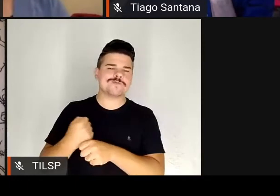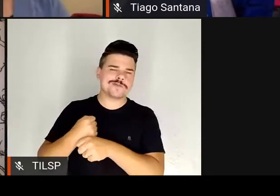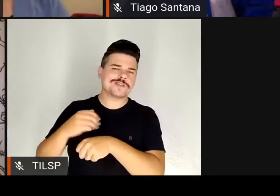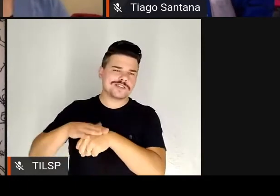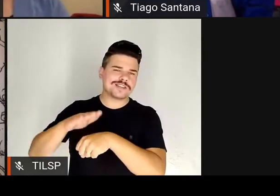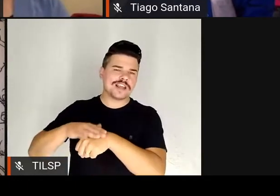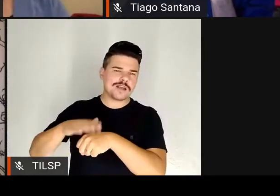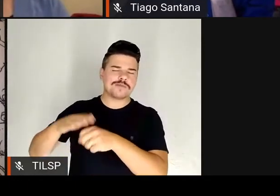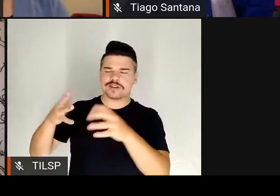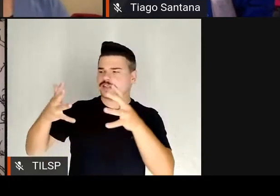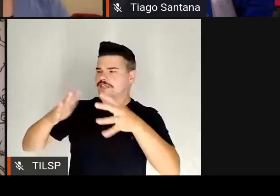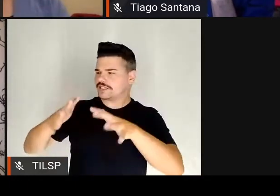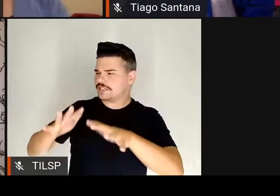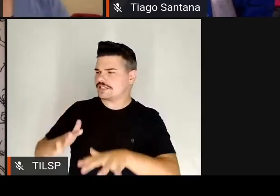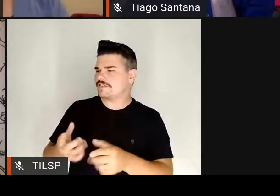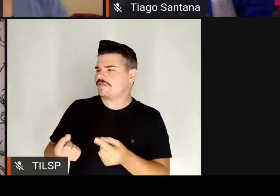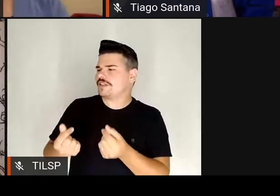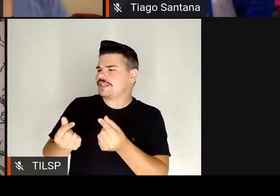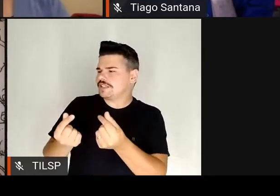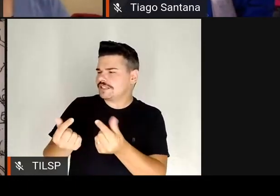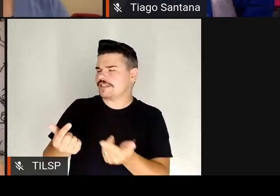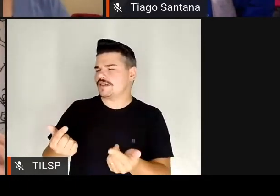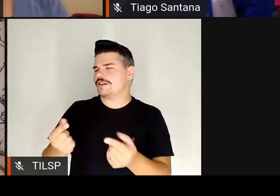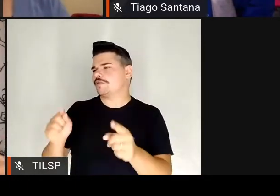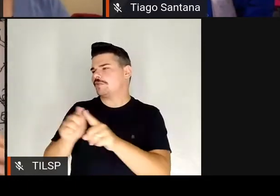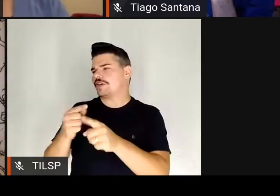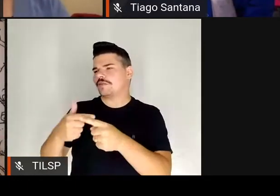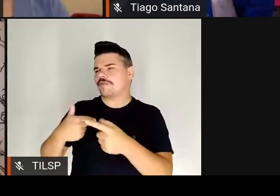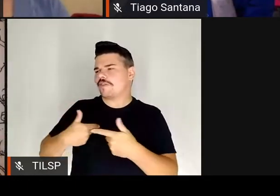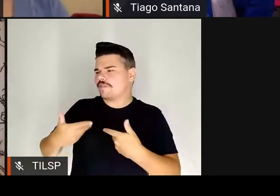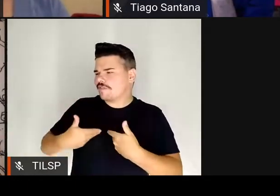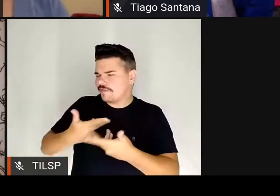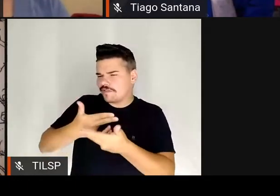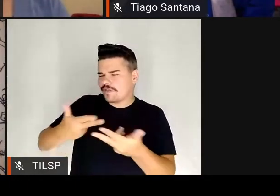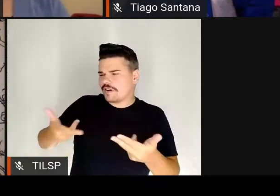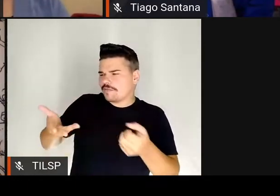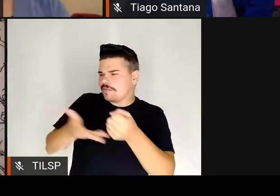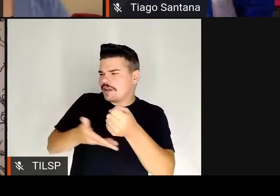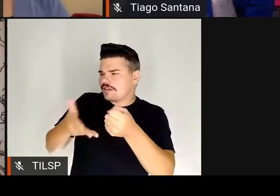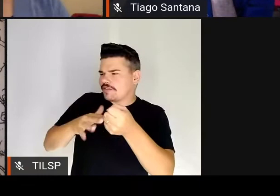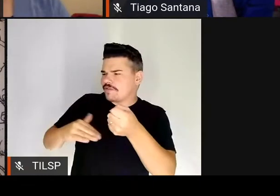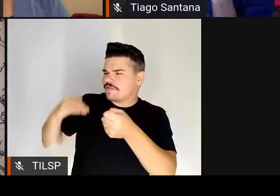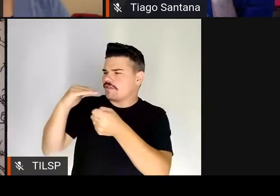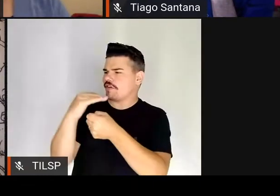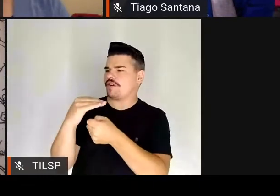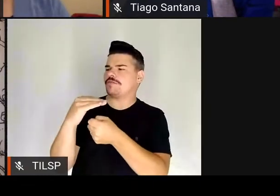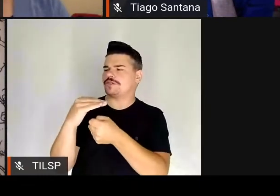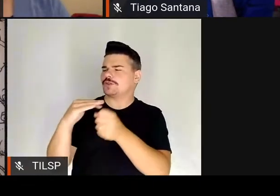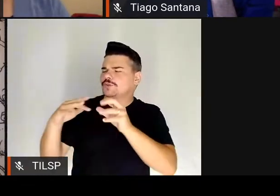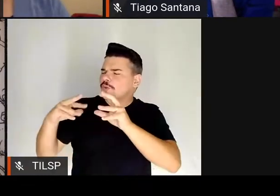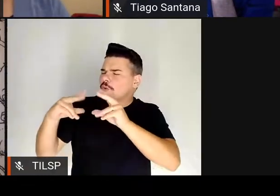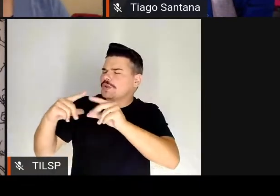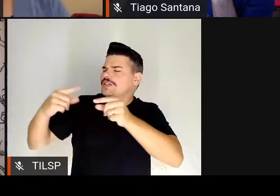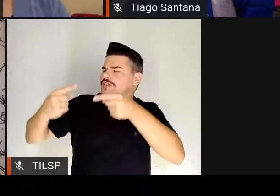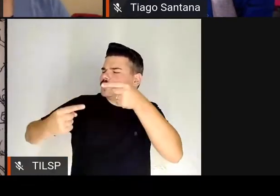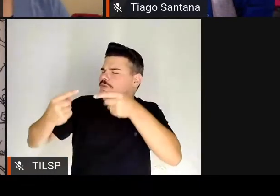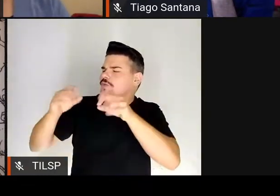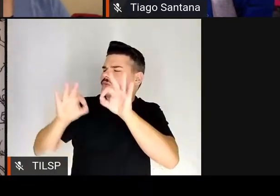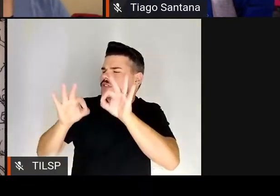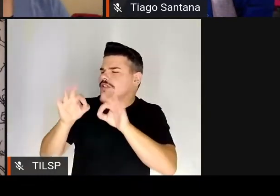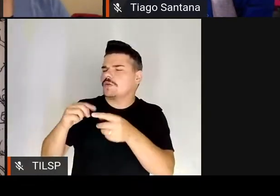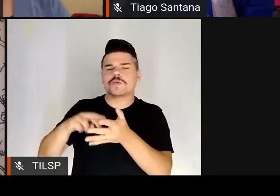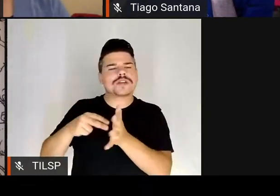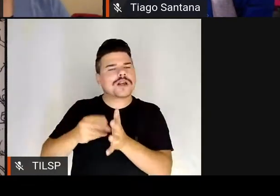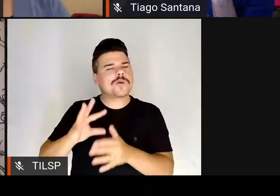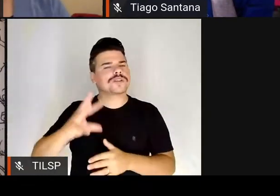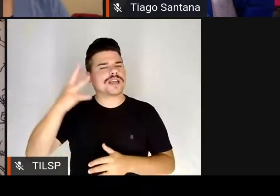crise financeira, uma crise de plataformas, essa discussão toda sobre o digital e como as coisas vão